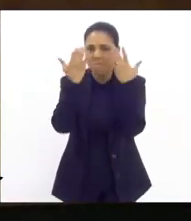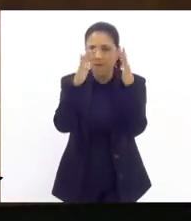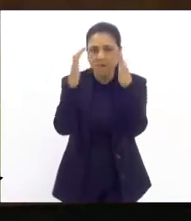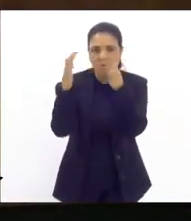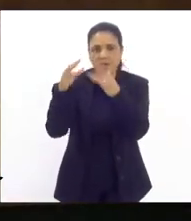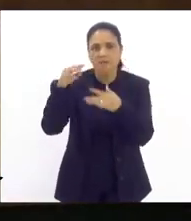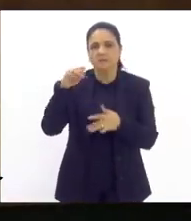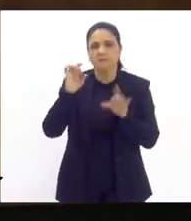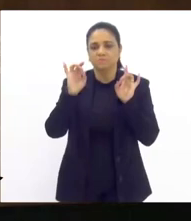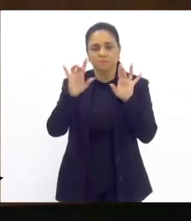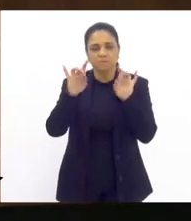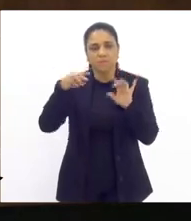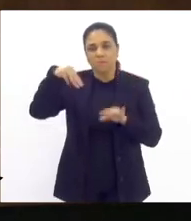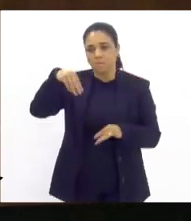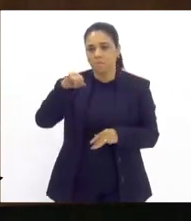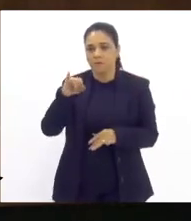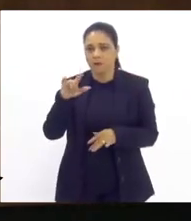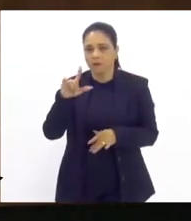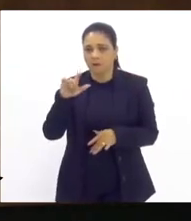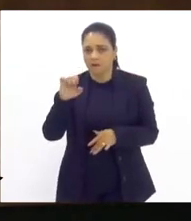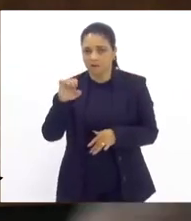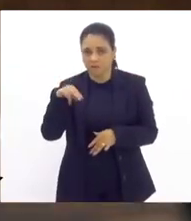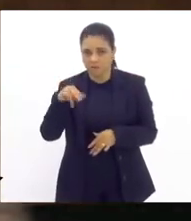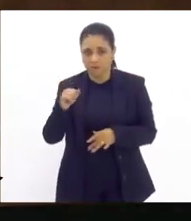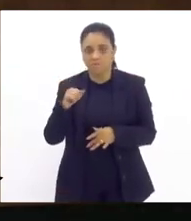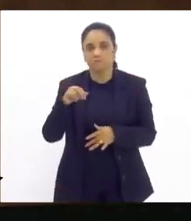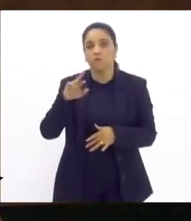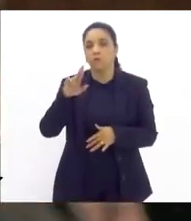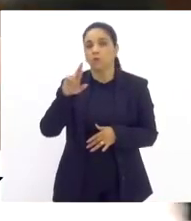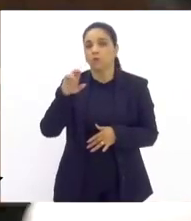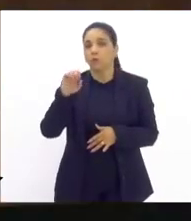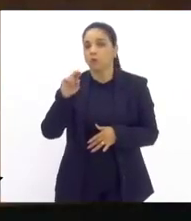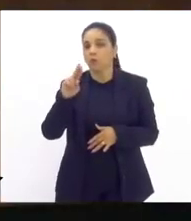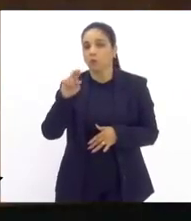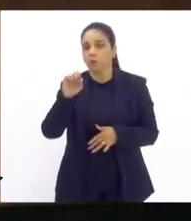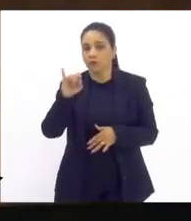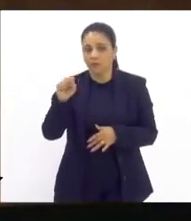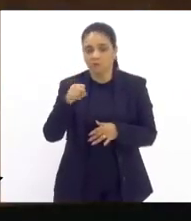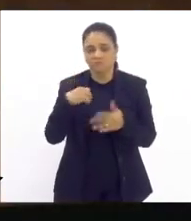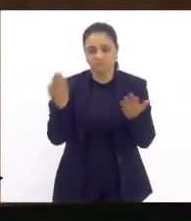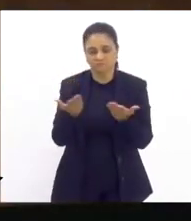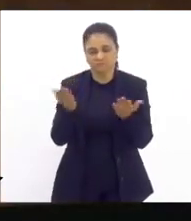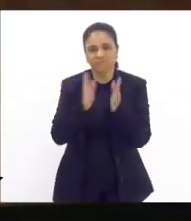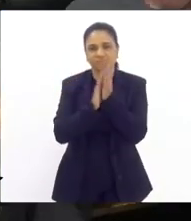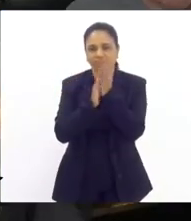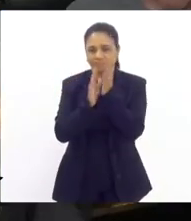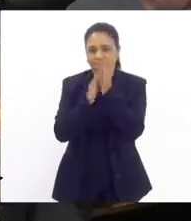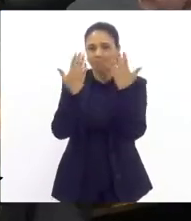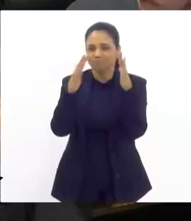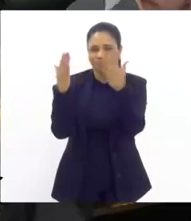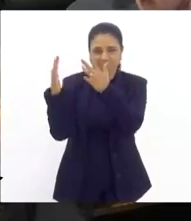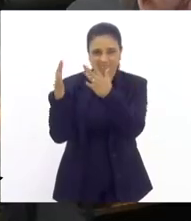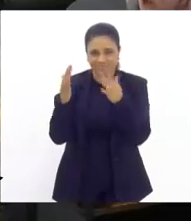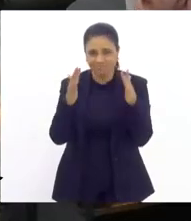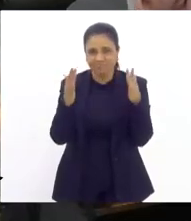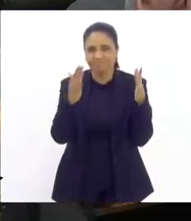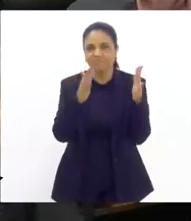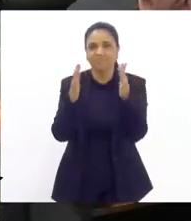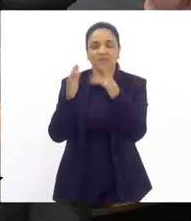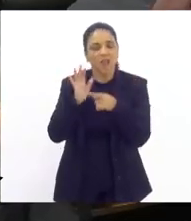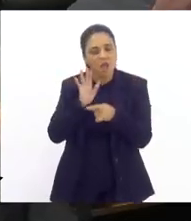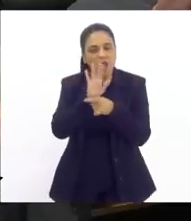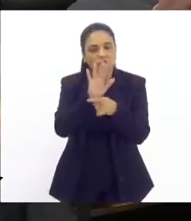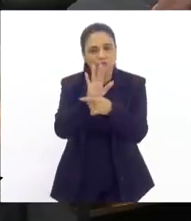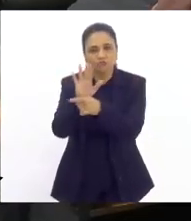que faz aniversário hoje Milena Rodrigues que é um ícone aqui da casa muitas legislaturas auxilia